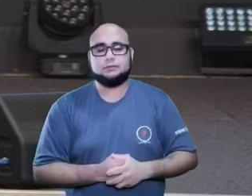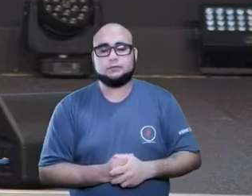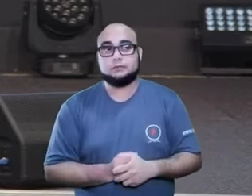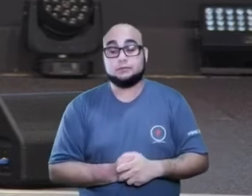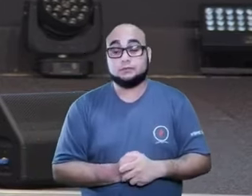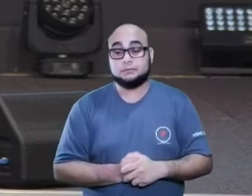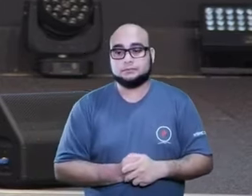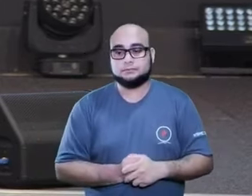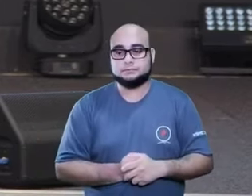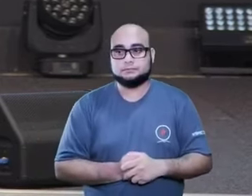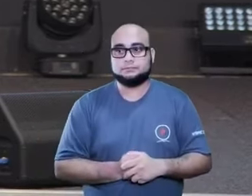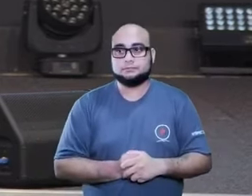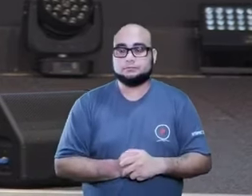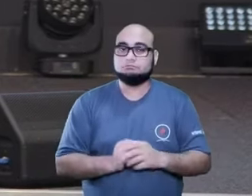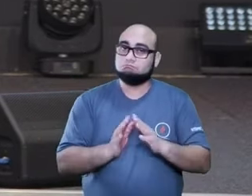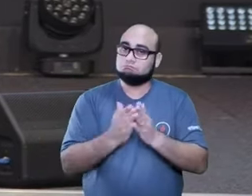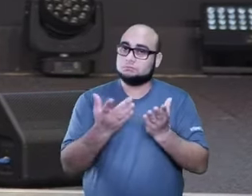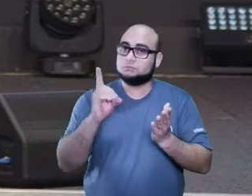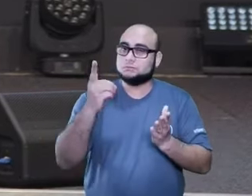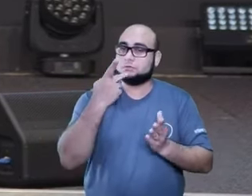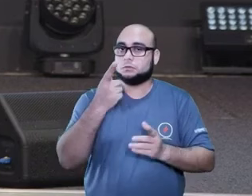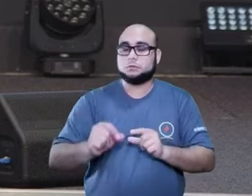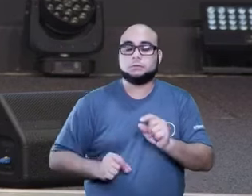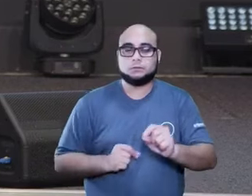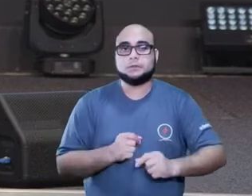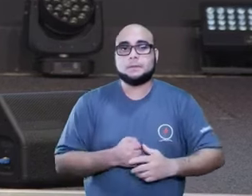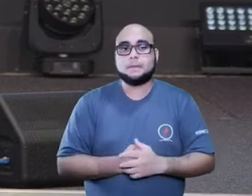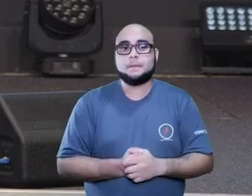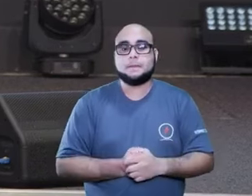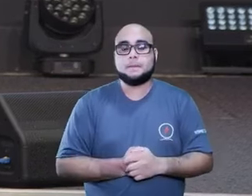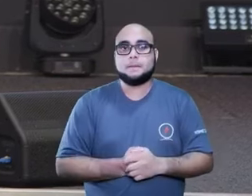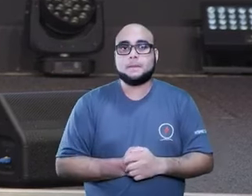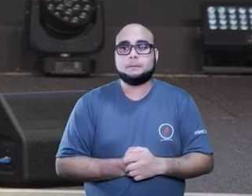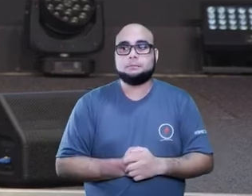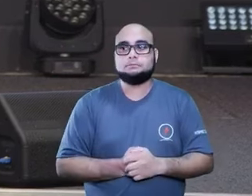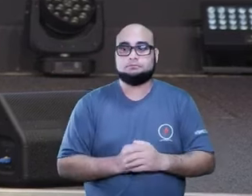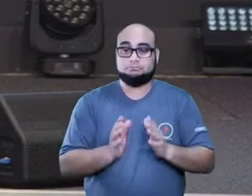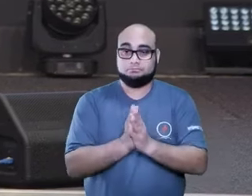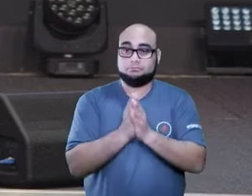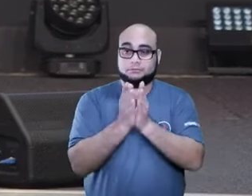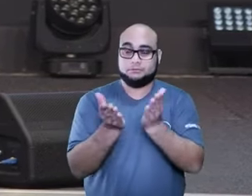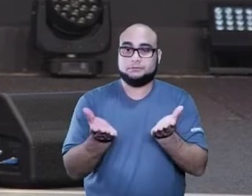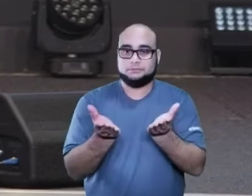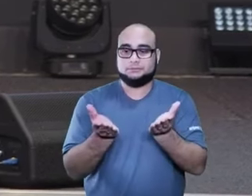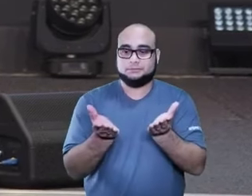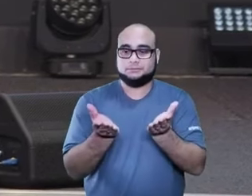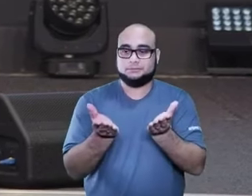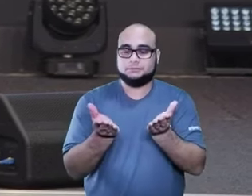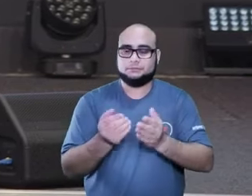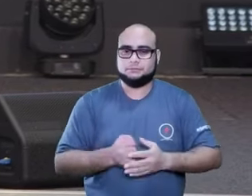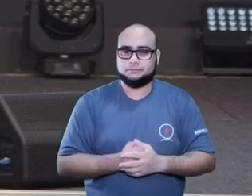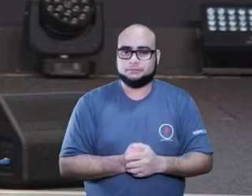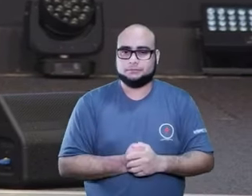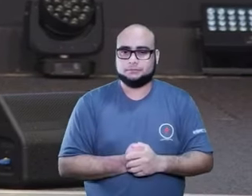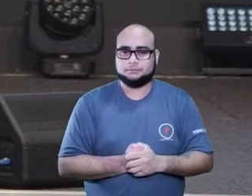vamos à palavra de Deus. Você que trouxe a sua Bíblia, por favor, juntos.